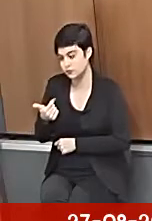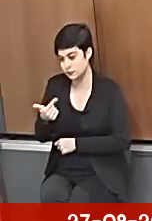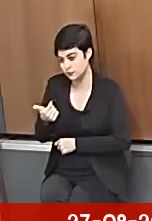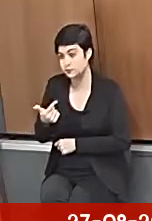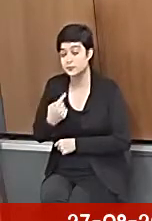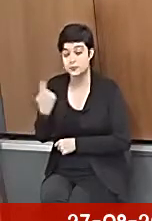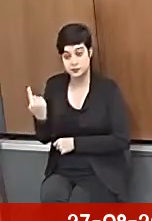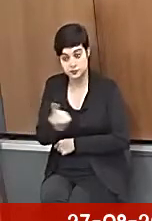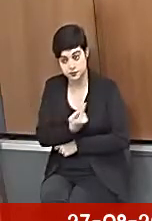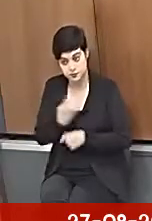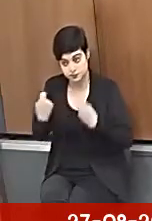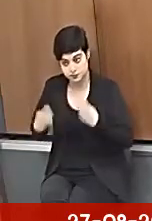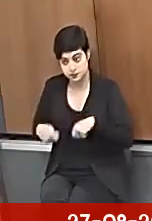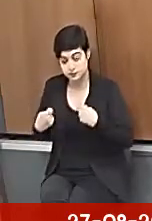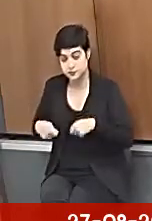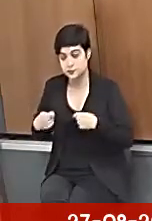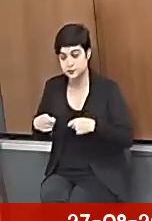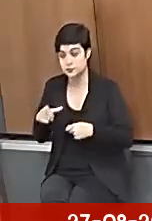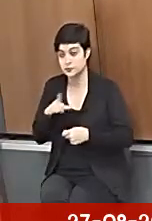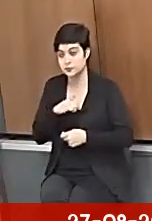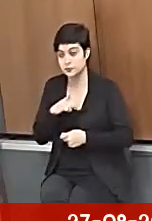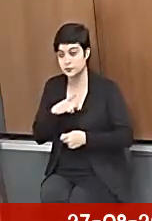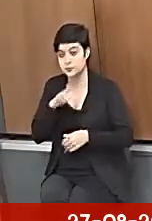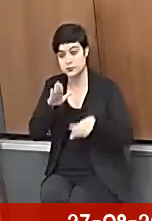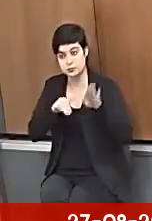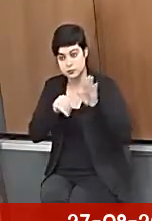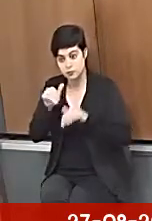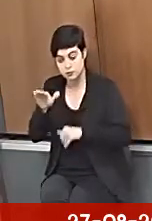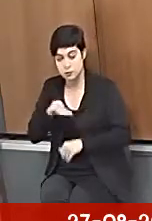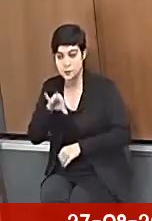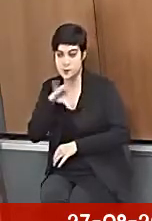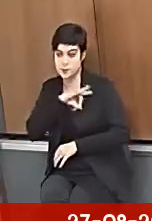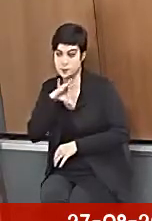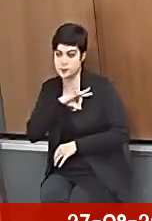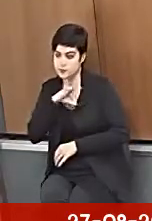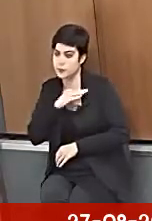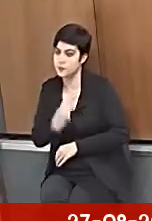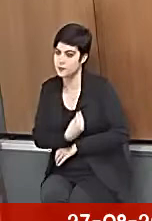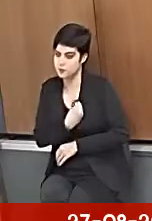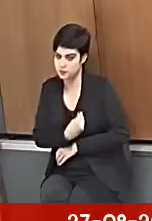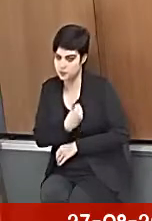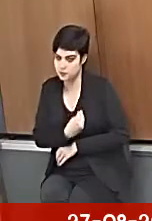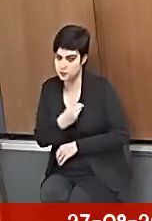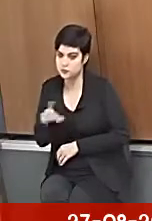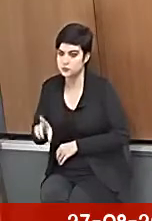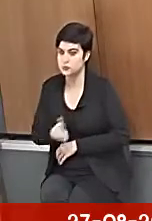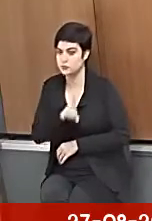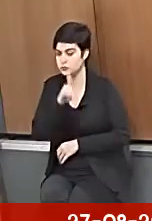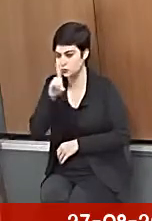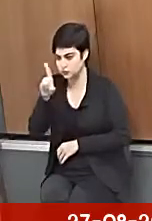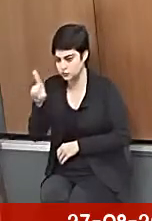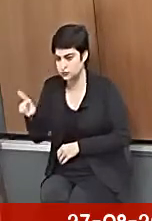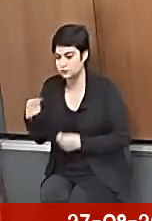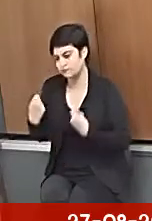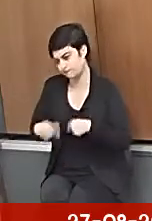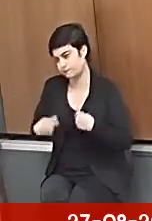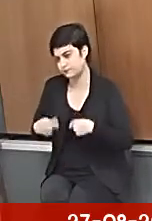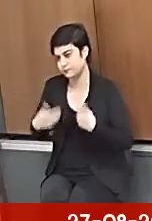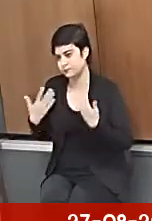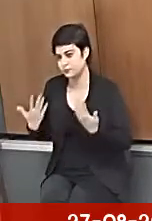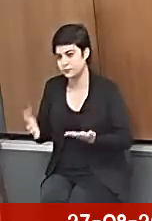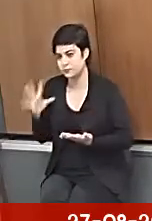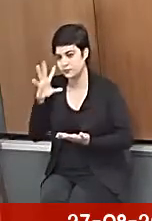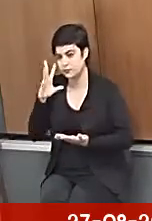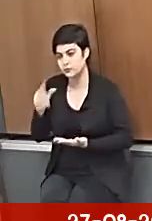podemos fazer aprovar o requerimento aqui convidar a polícia militar para que esteja conosco neste dia tá bem enfim acho que foi um